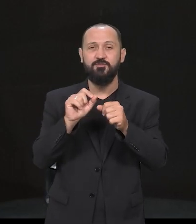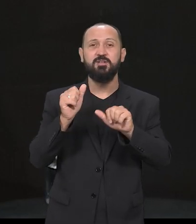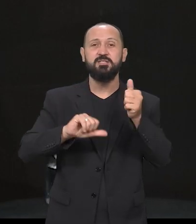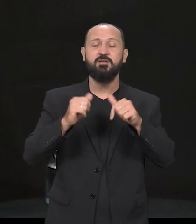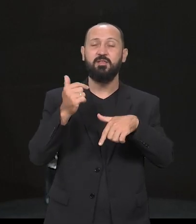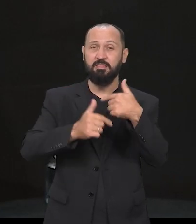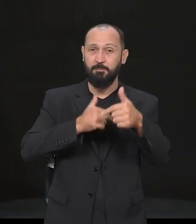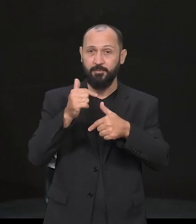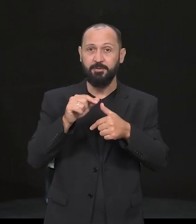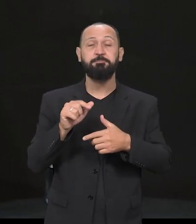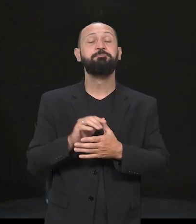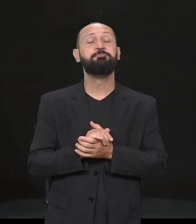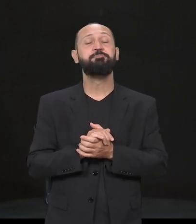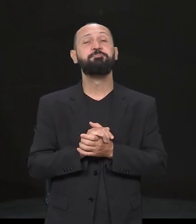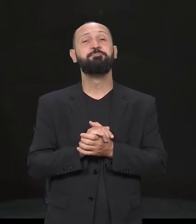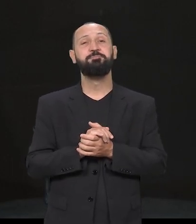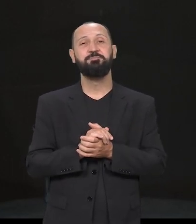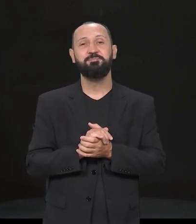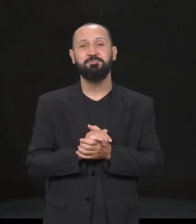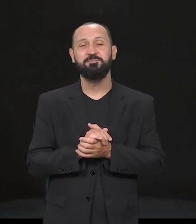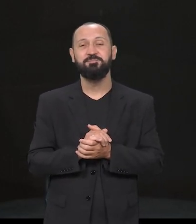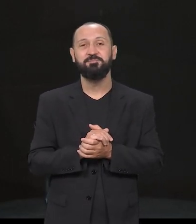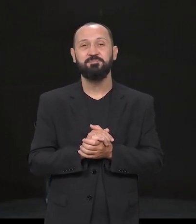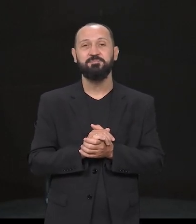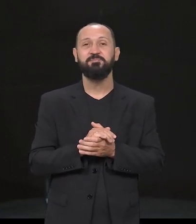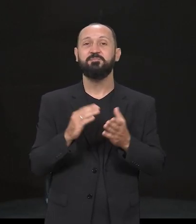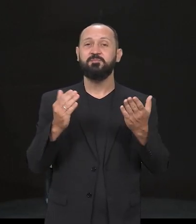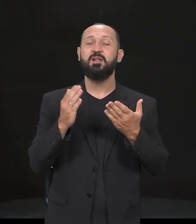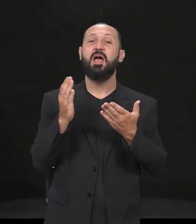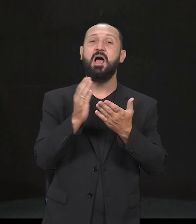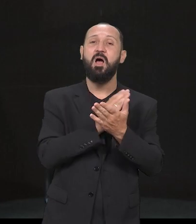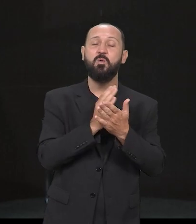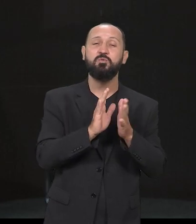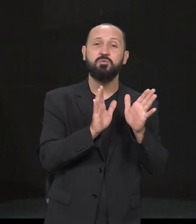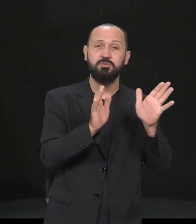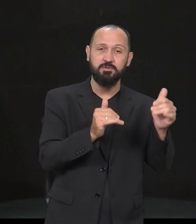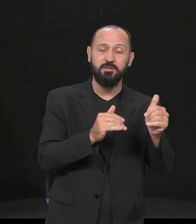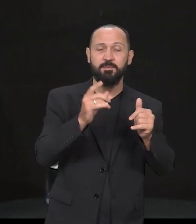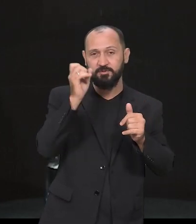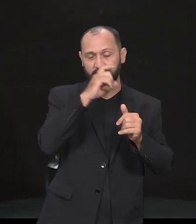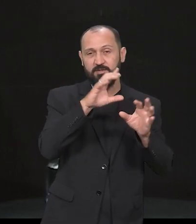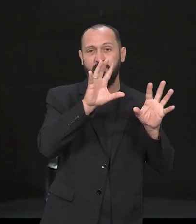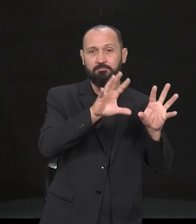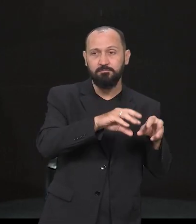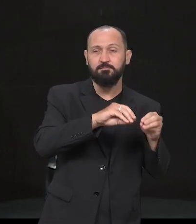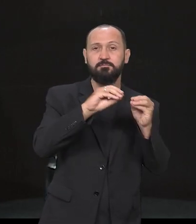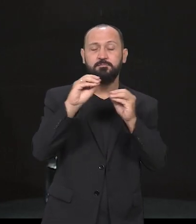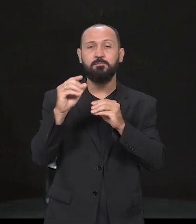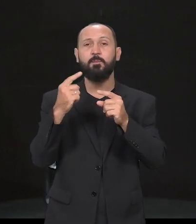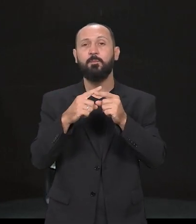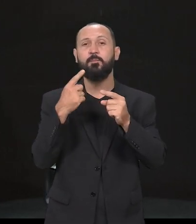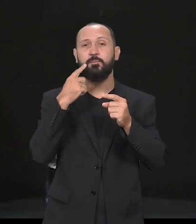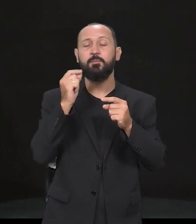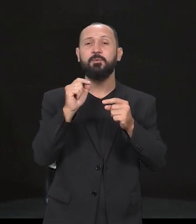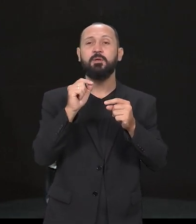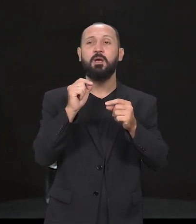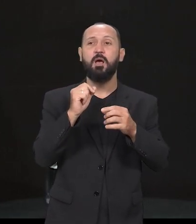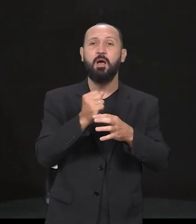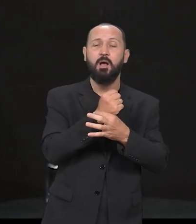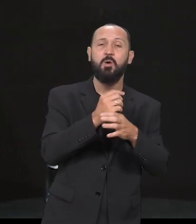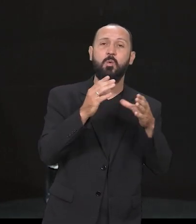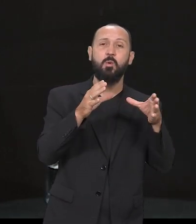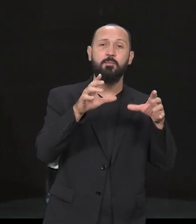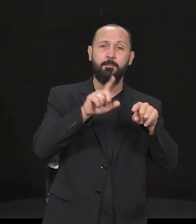vai trabalhar. E agora, assim, alguns outros setores são mais difíceis de fazer a mudança, né? Por causa da